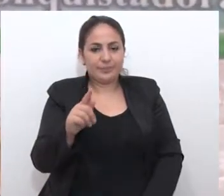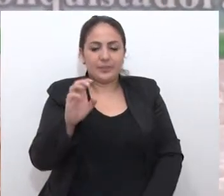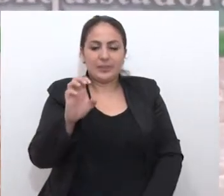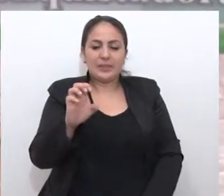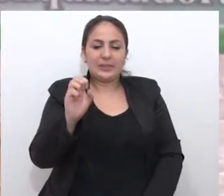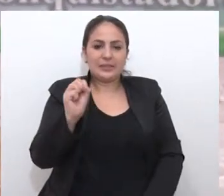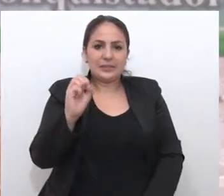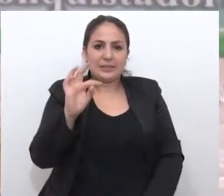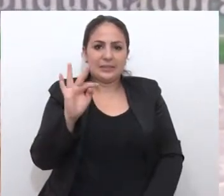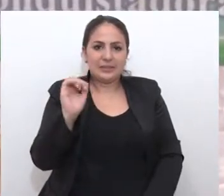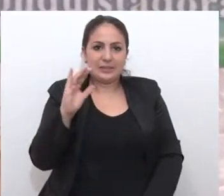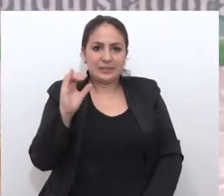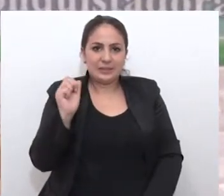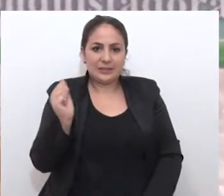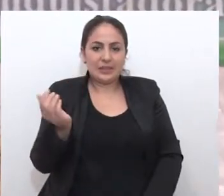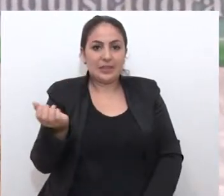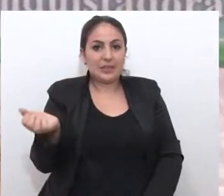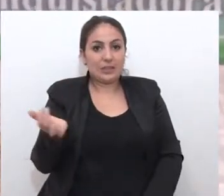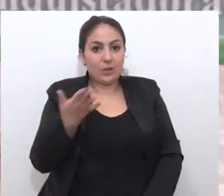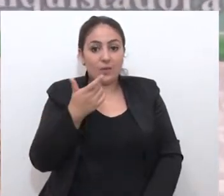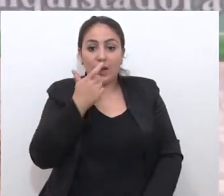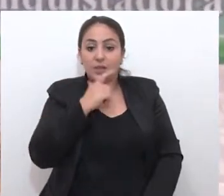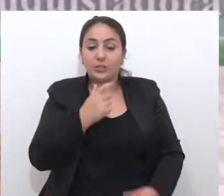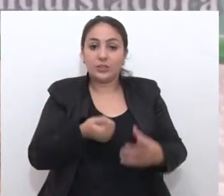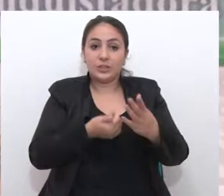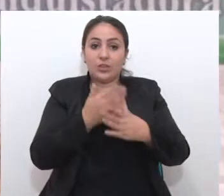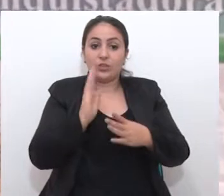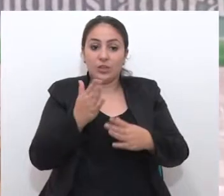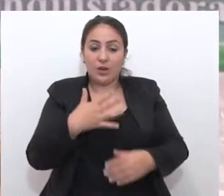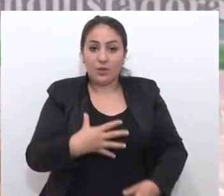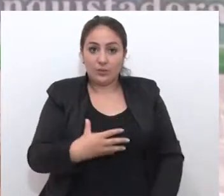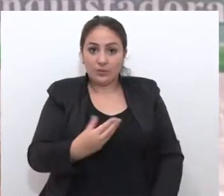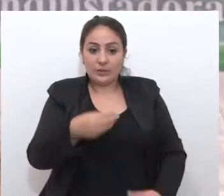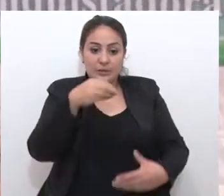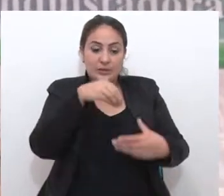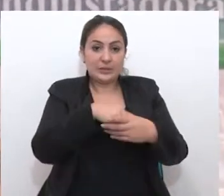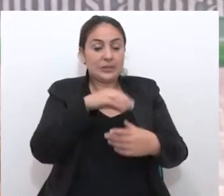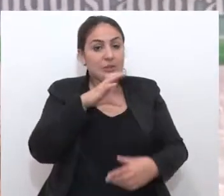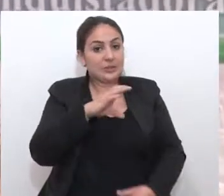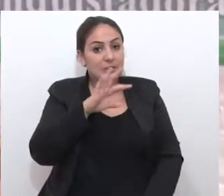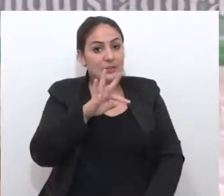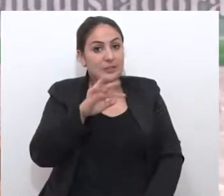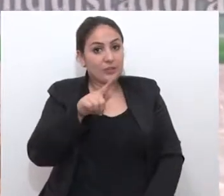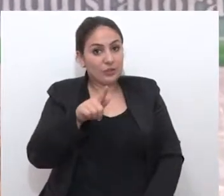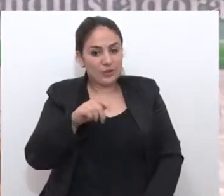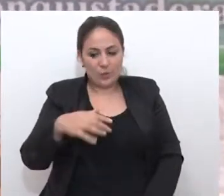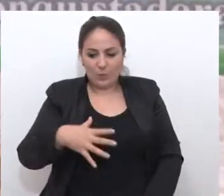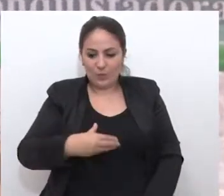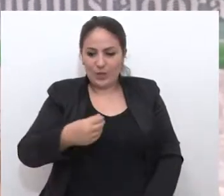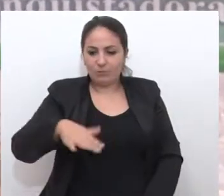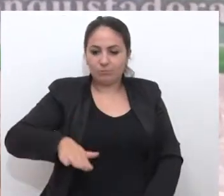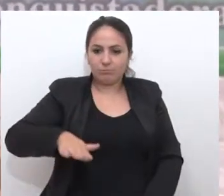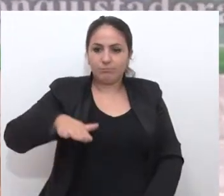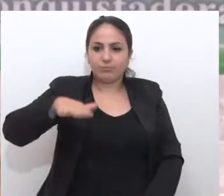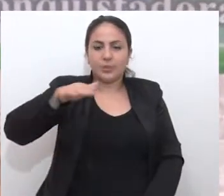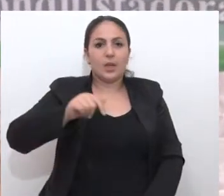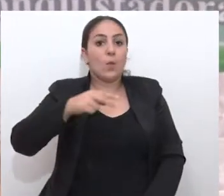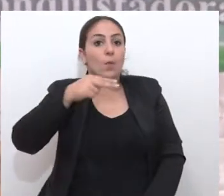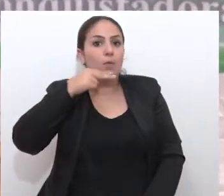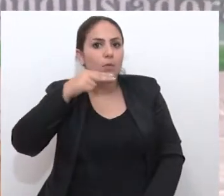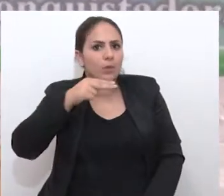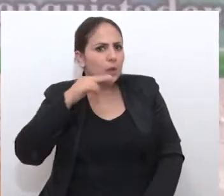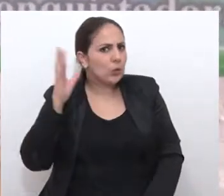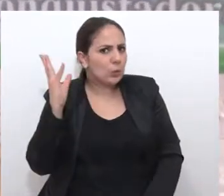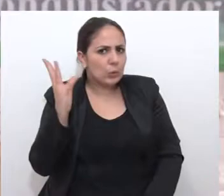CTG Estância Nova. Eu acho que ele criou já os filhos já dentro do CTG e os netos